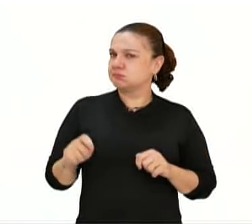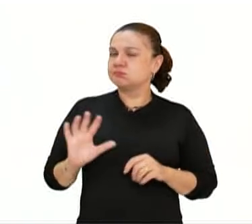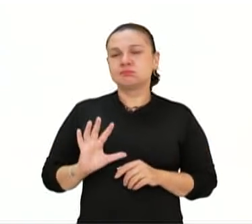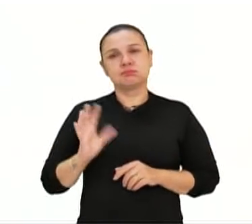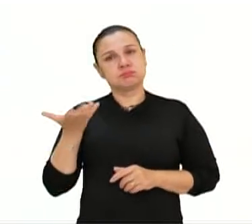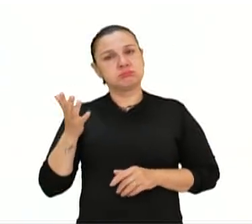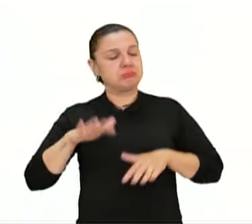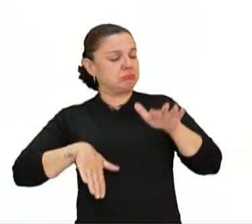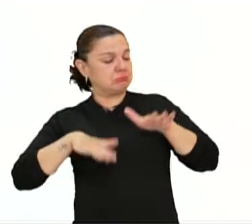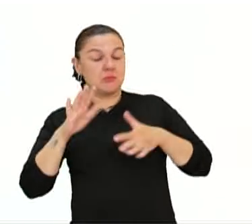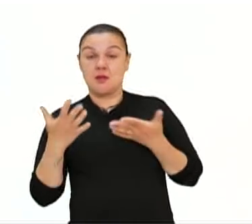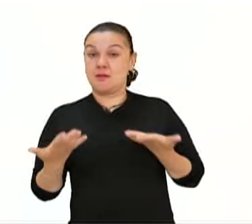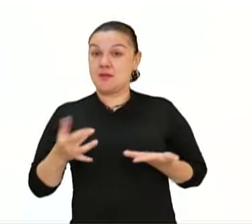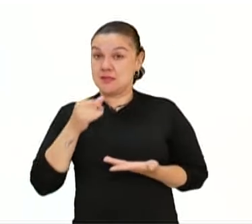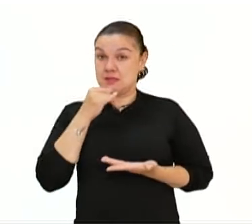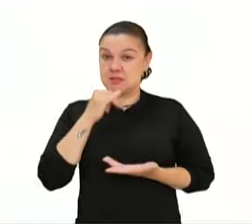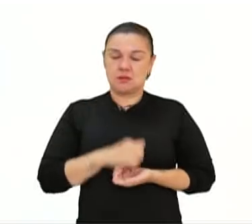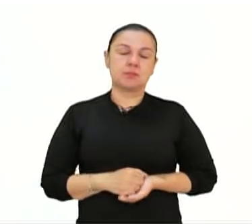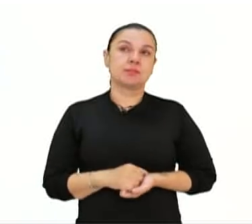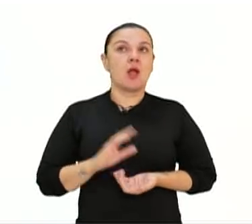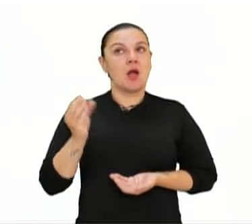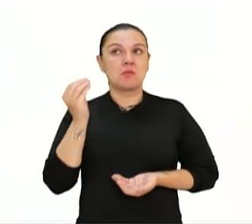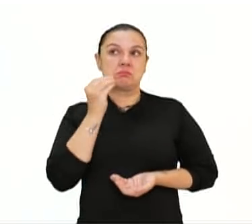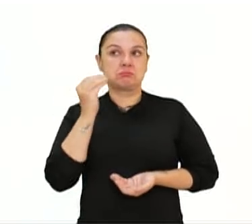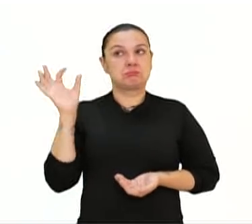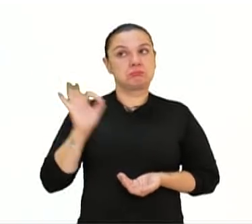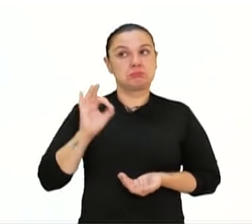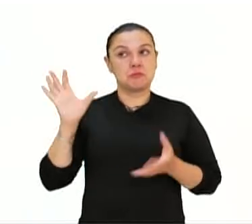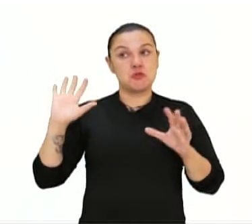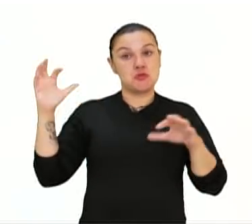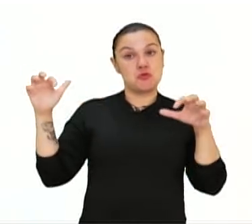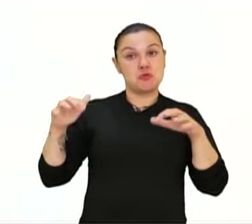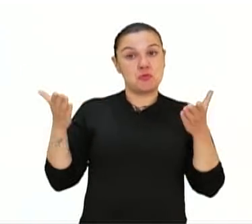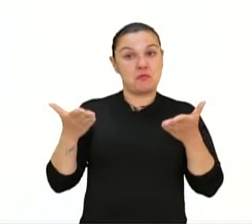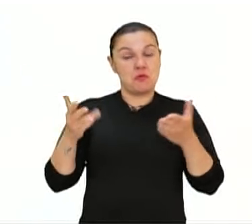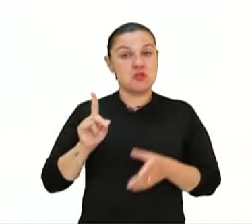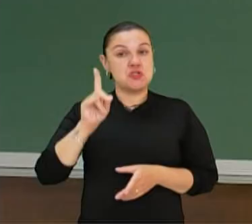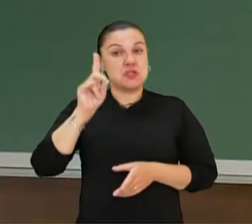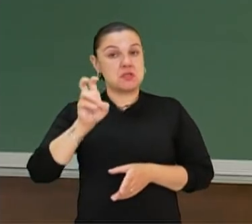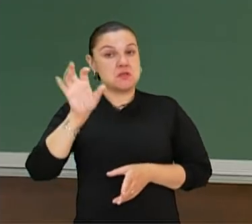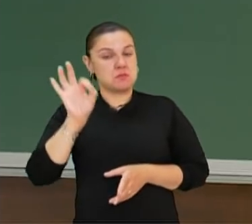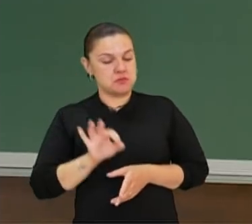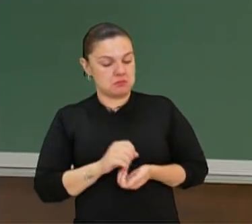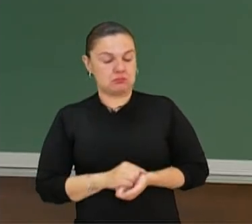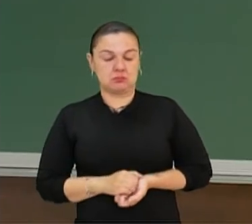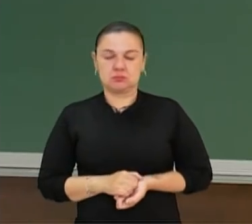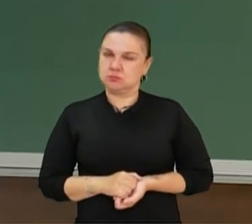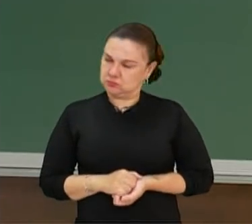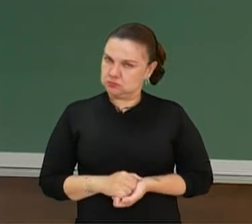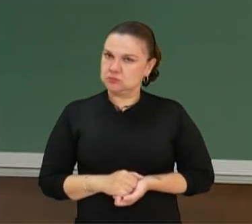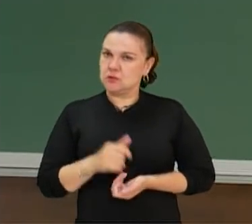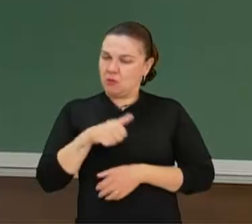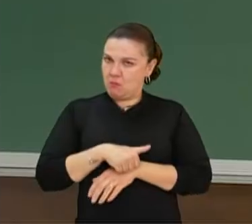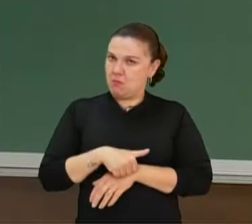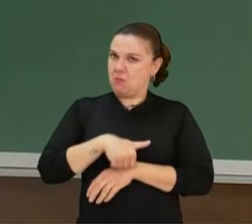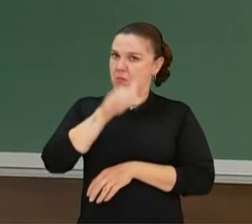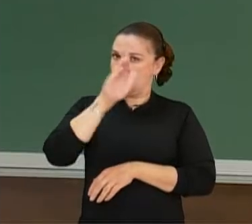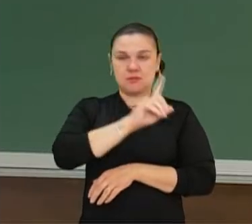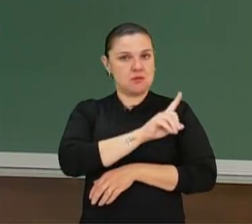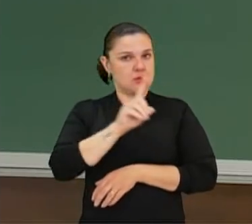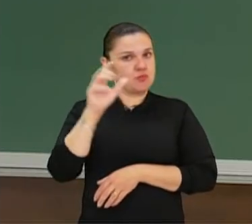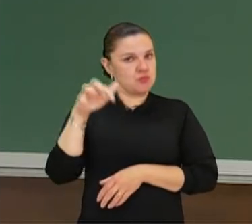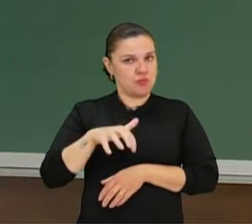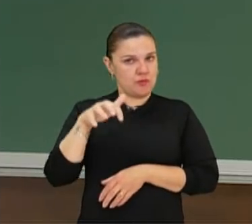aleatório ocorrer. Por exemplo, a probabilidade de chuva hoje é de 15%. Quer dizer, tem mais chance de